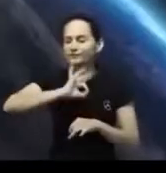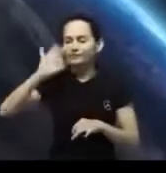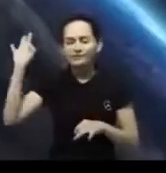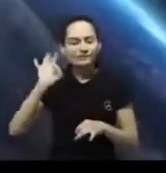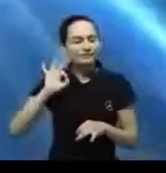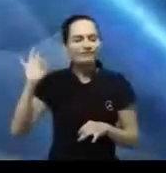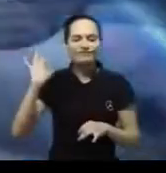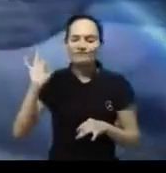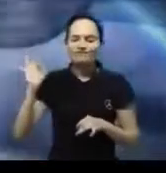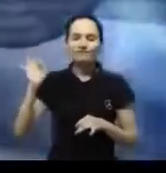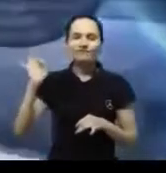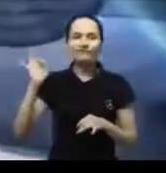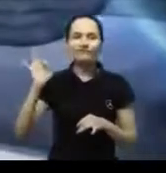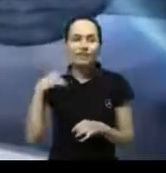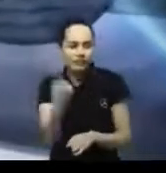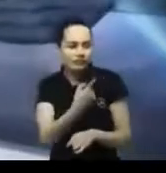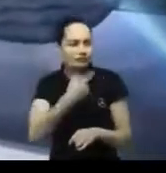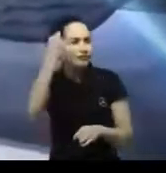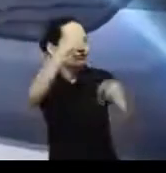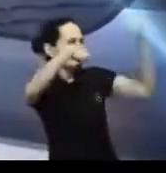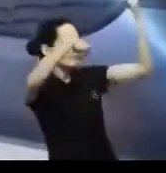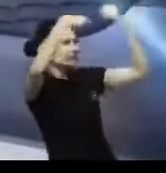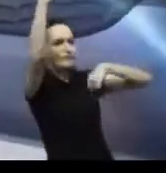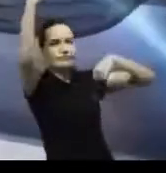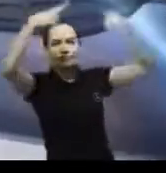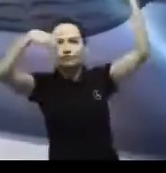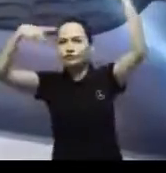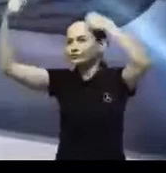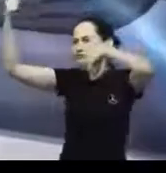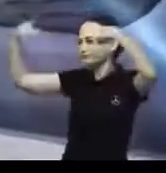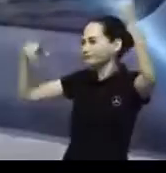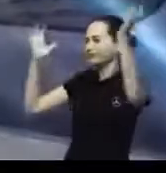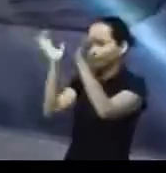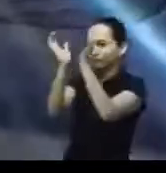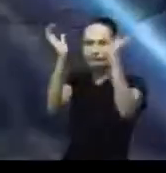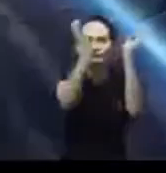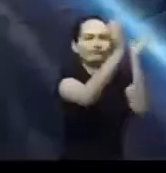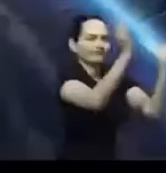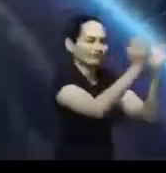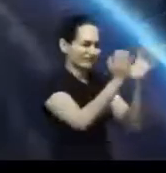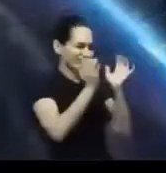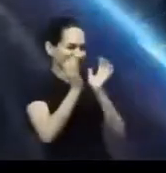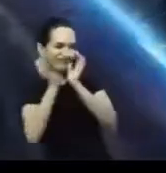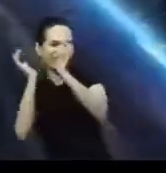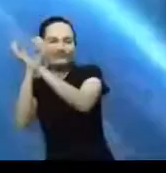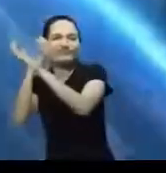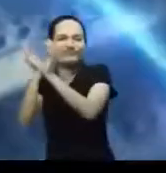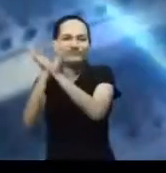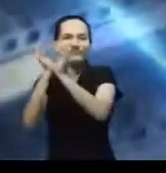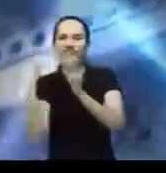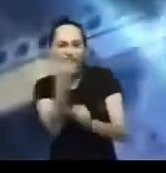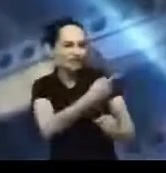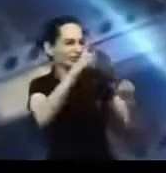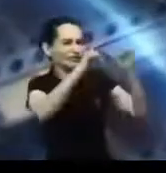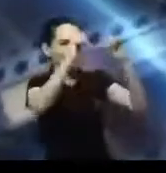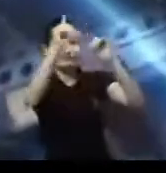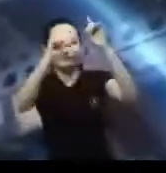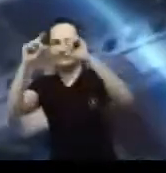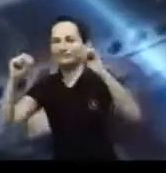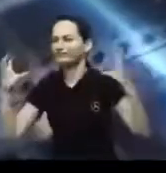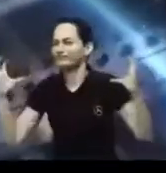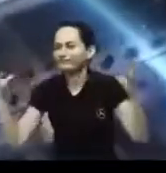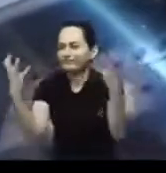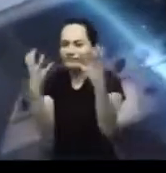somos pontos luminosos de uma grande rede cada vez mais intensa que leva a nossa estrela a mais e mais